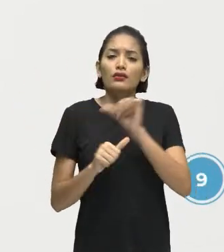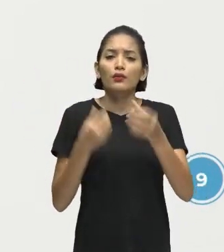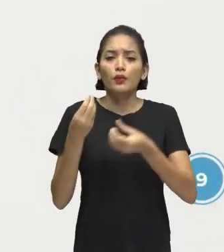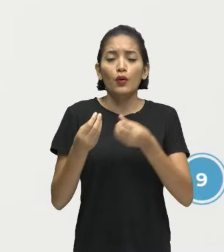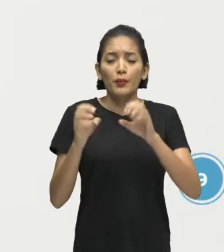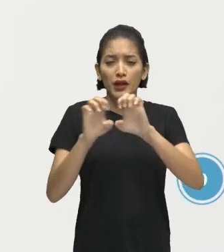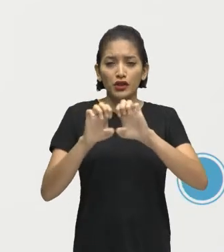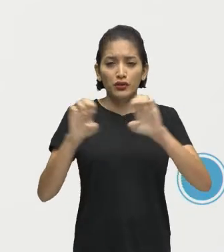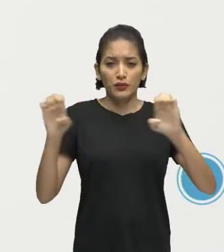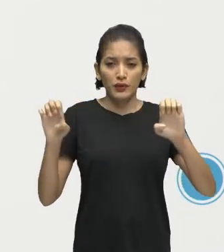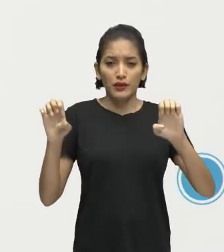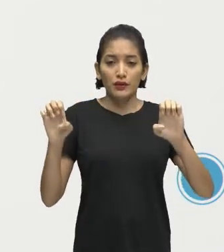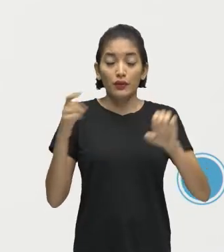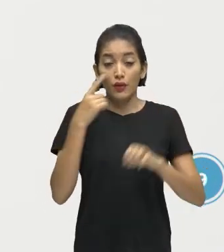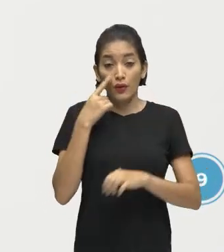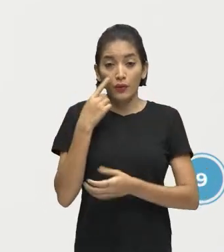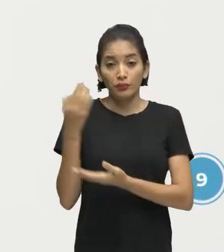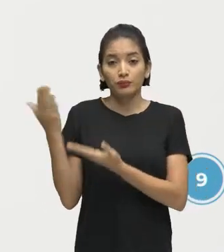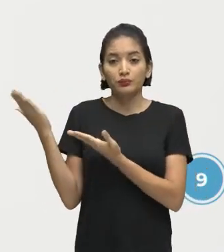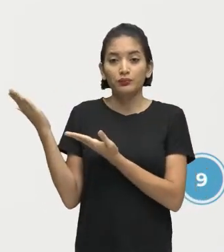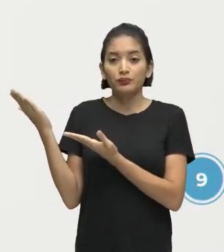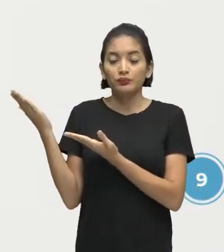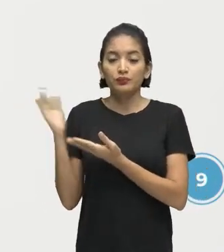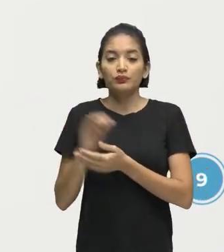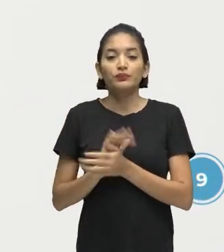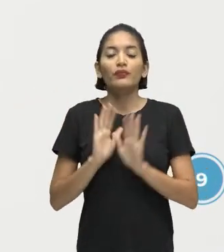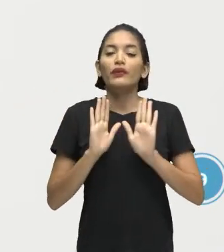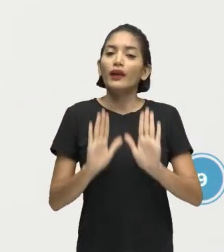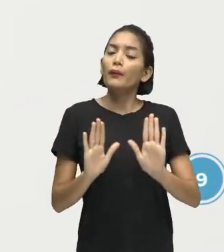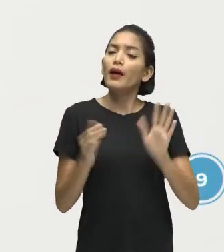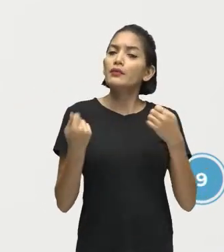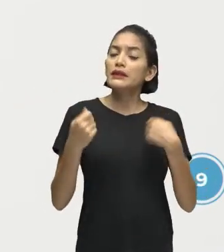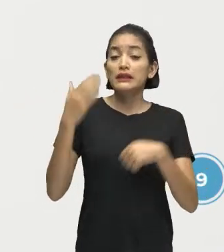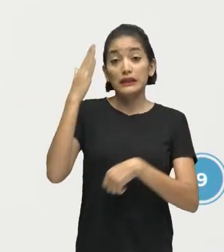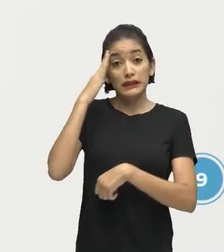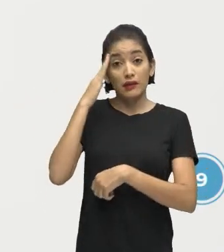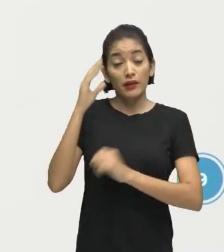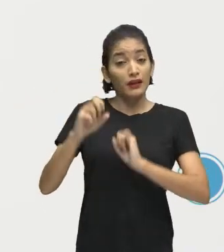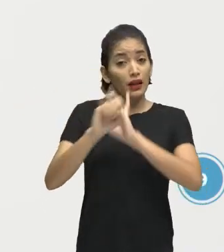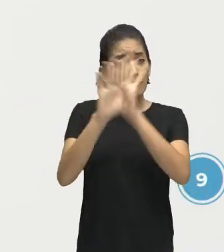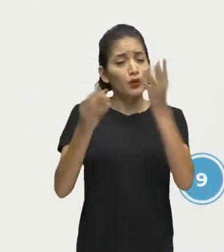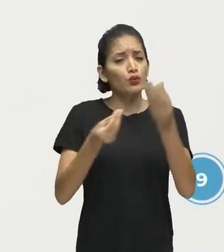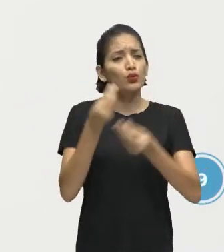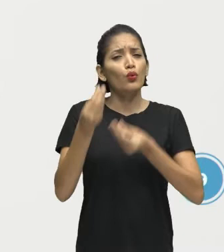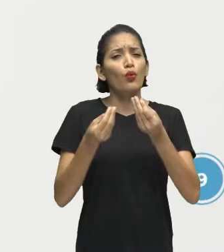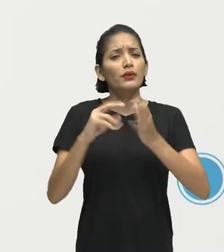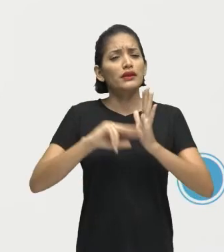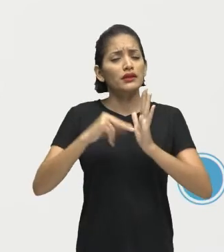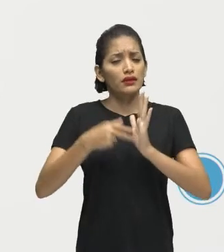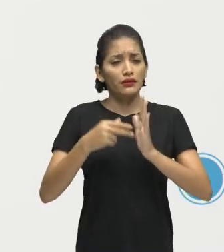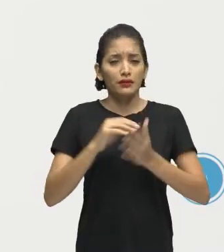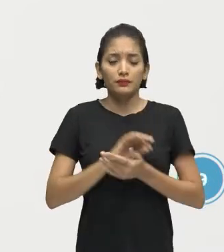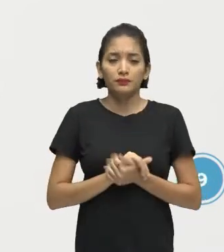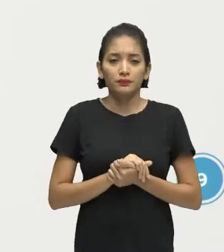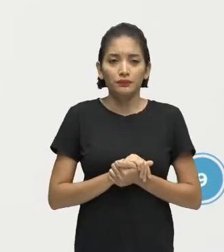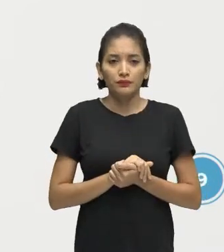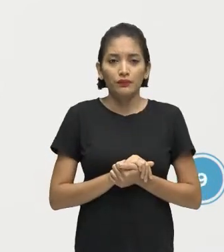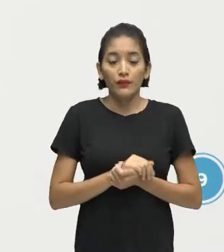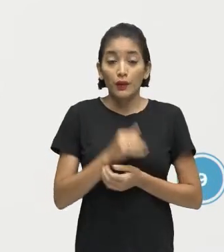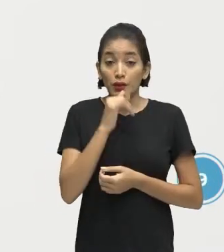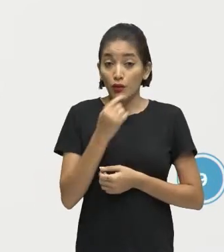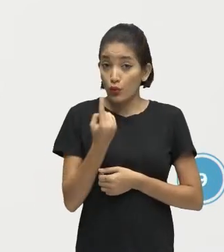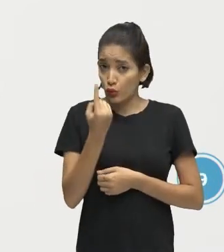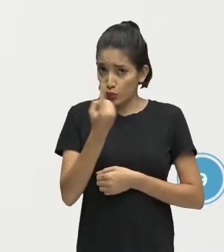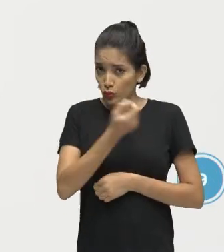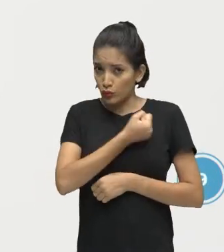numa expressão algébrica. Mas a gente tem que interpretar. Olha, eu quero um